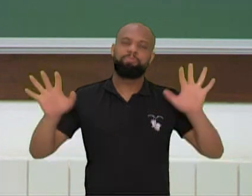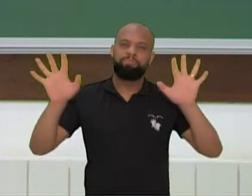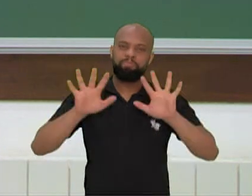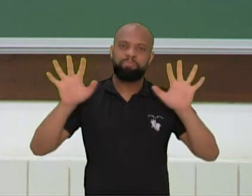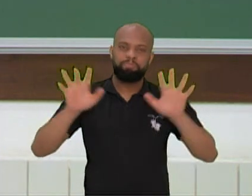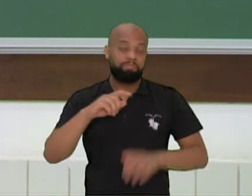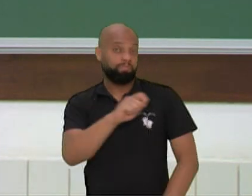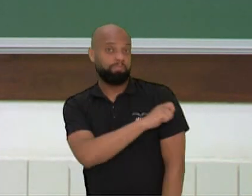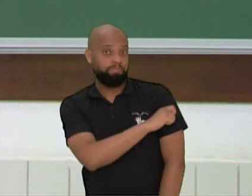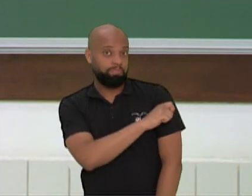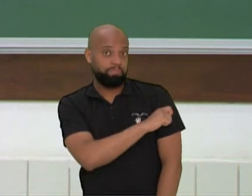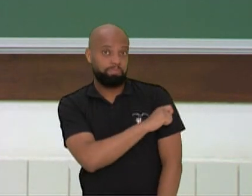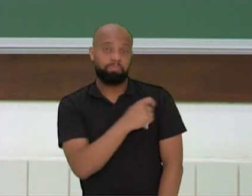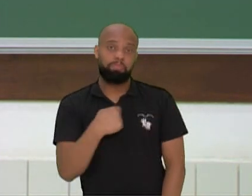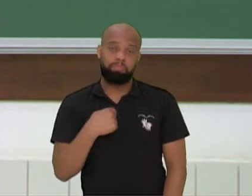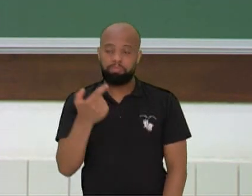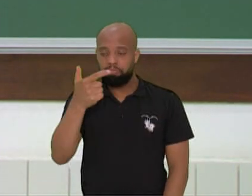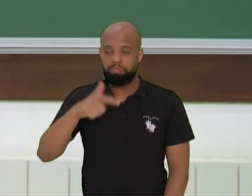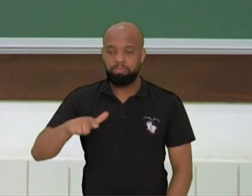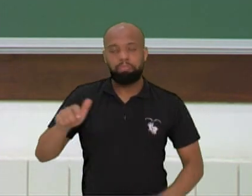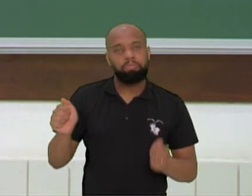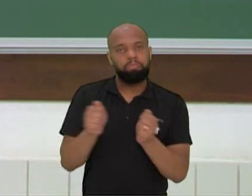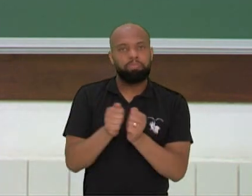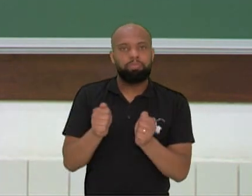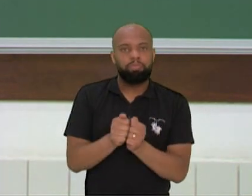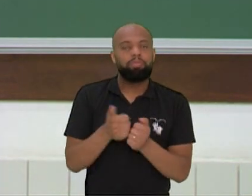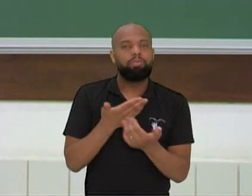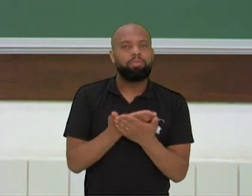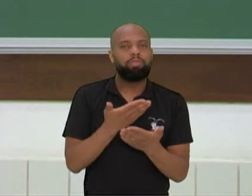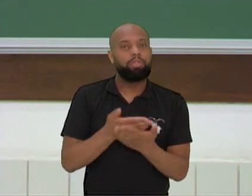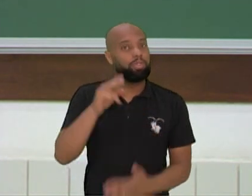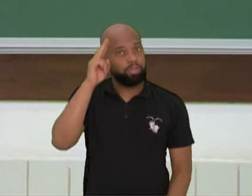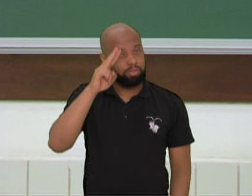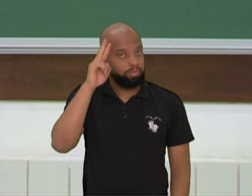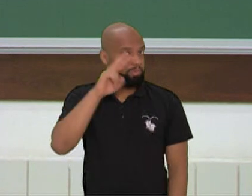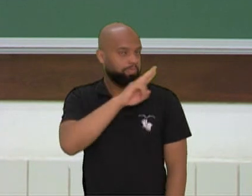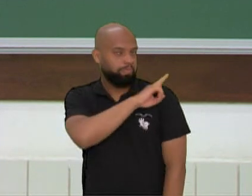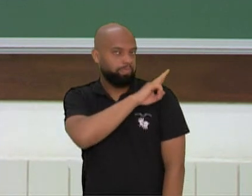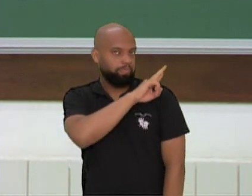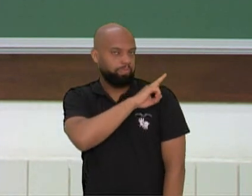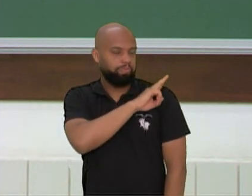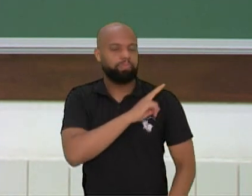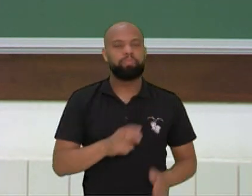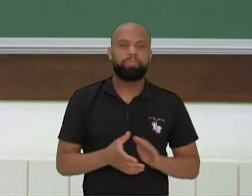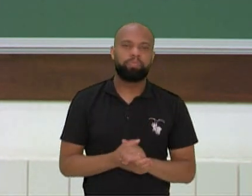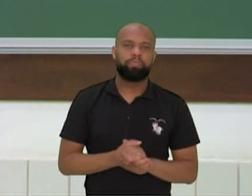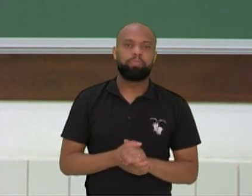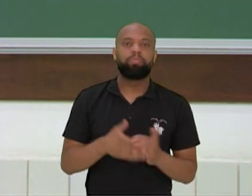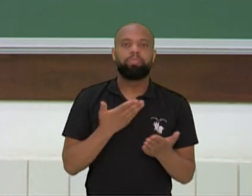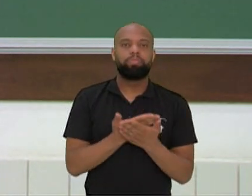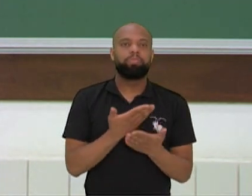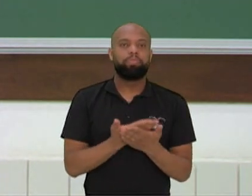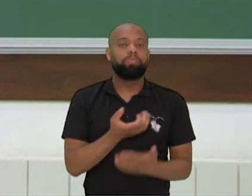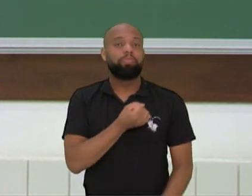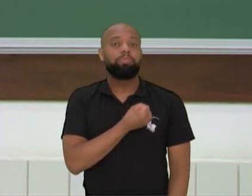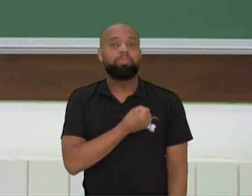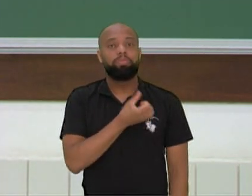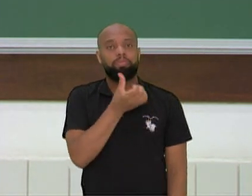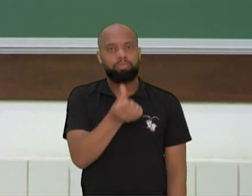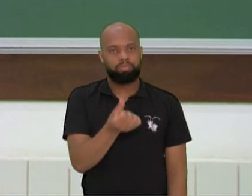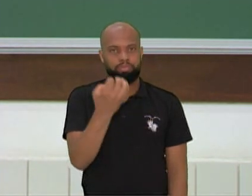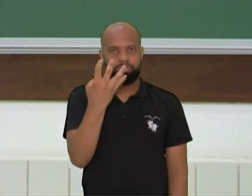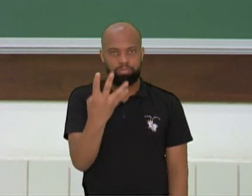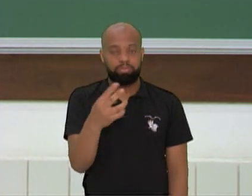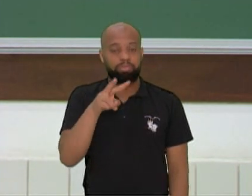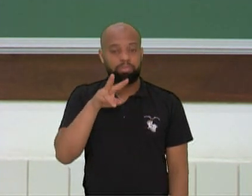Saudações, alunos! Estamos aqui de novo reunidos para mais uma aula de História da segunda série do Ensino Médio, aula de número 64,